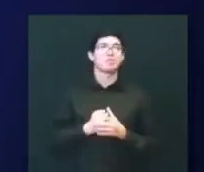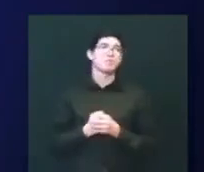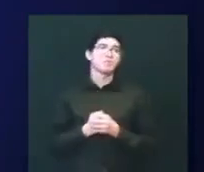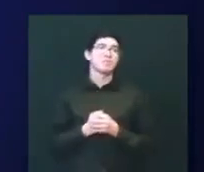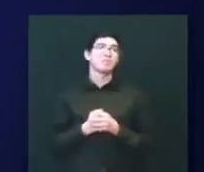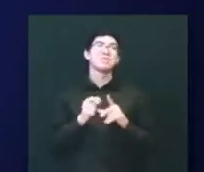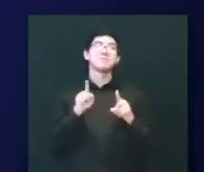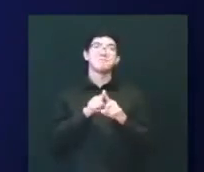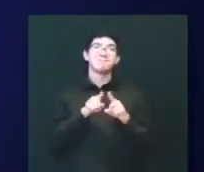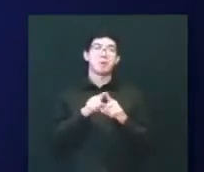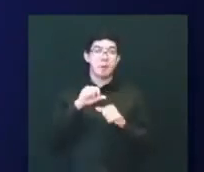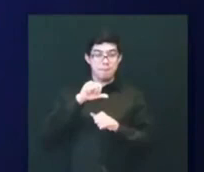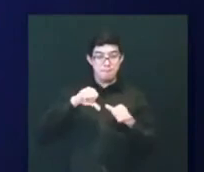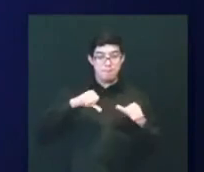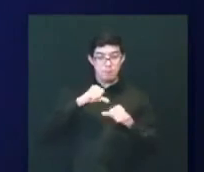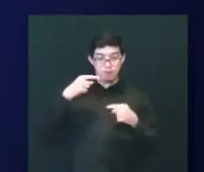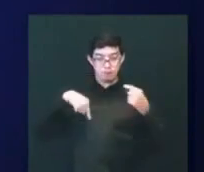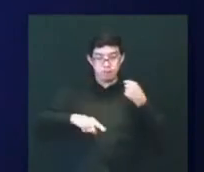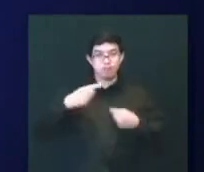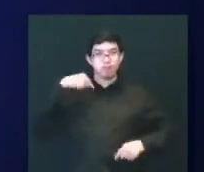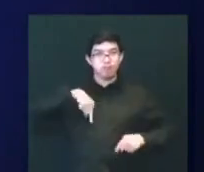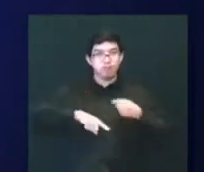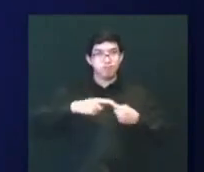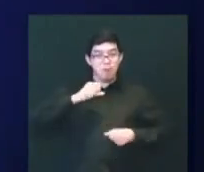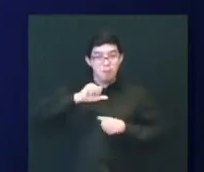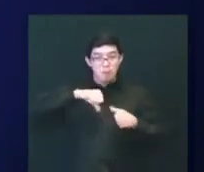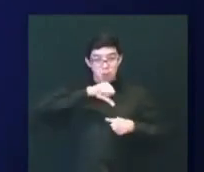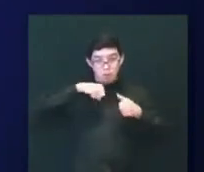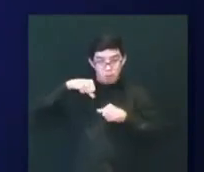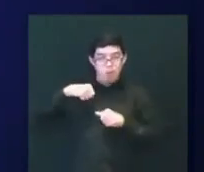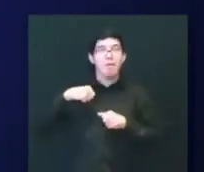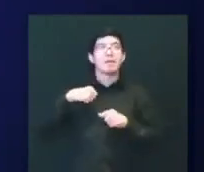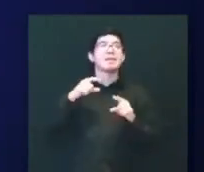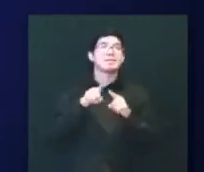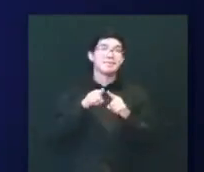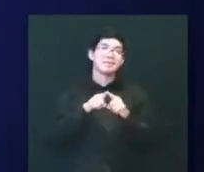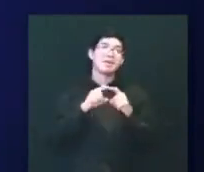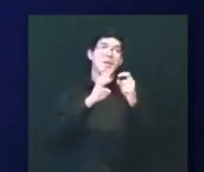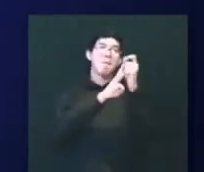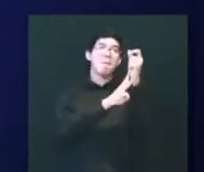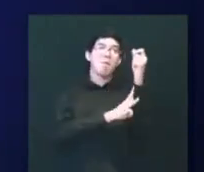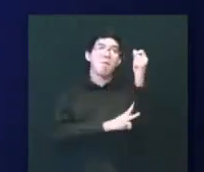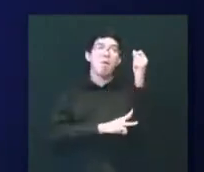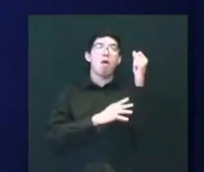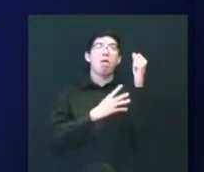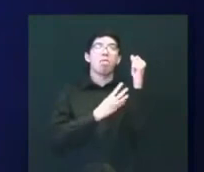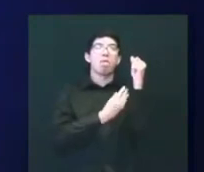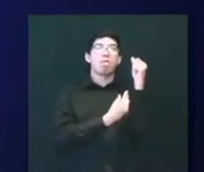altera um pouquinho o nosso corpo, nosso metabolismo. Então, perde um pouquinho mais de musculatura com facilidade. Então, são 2 pontos